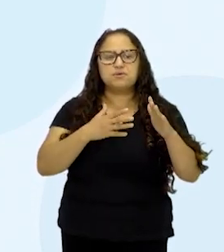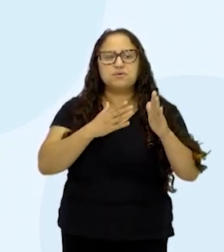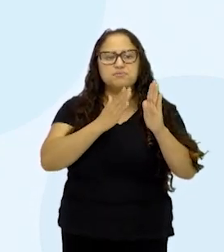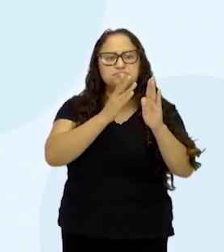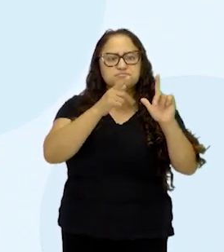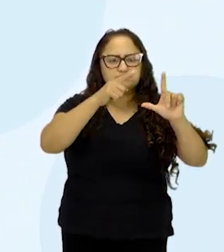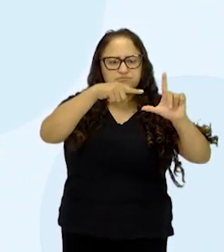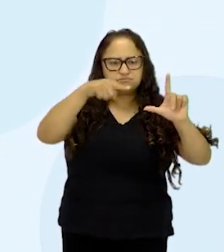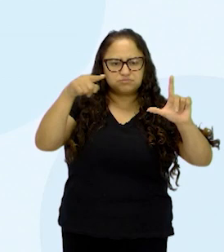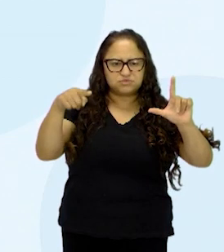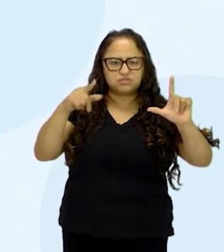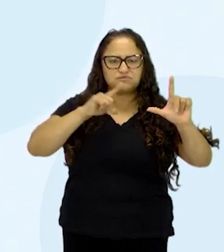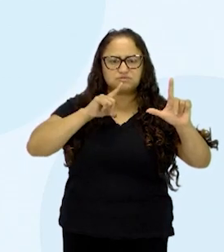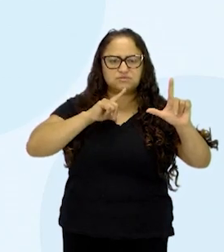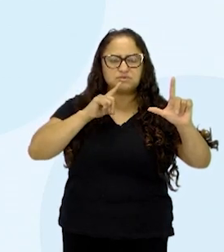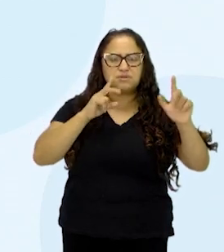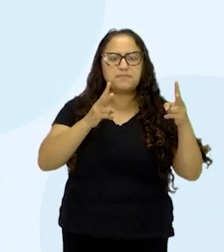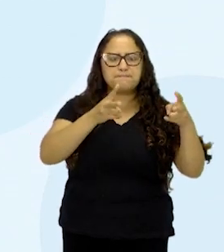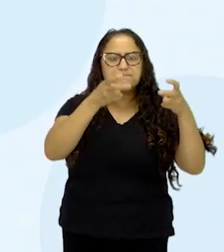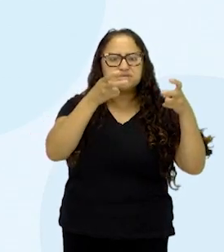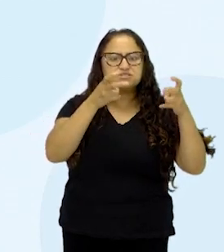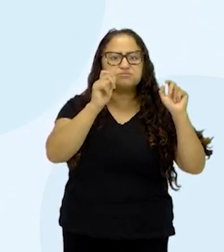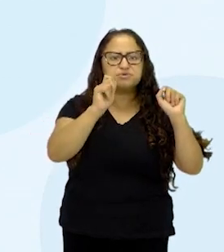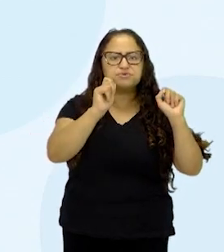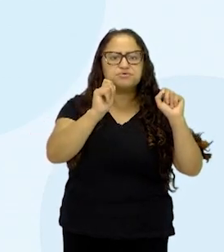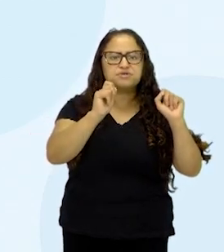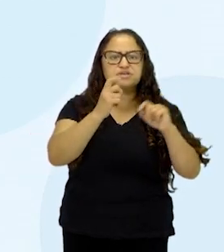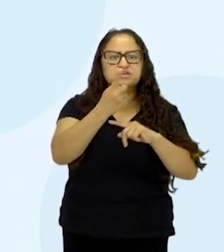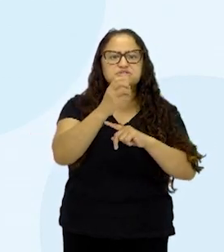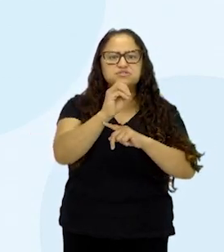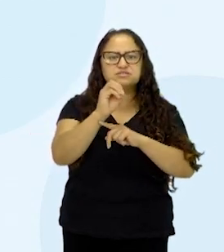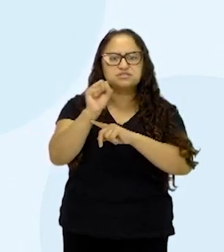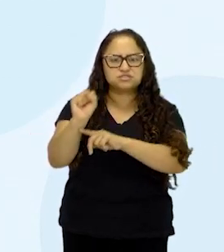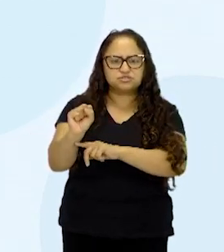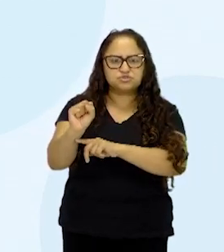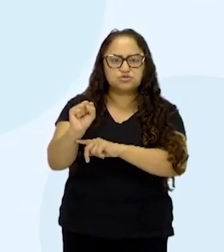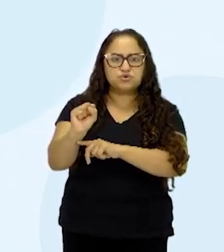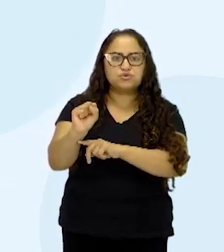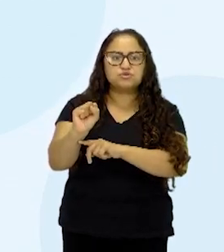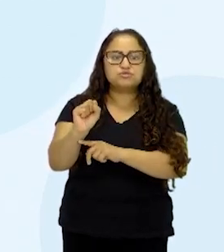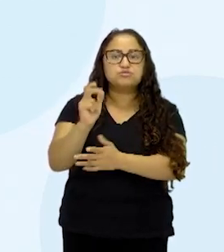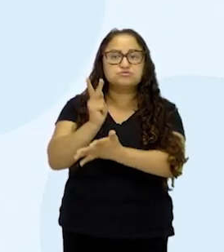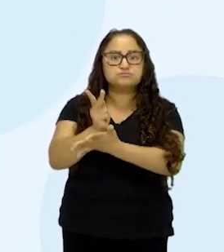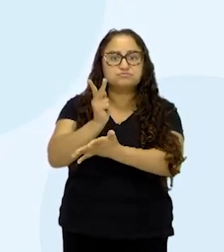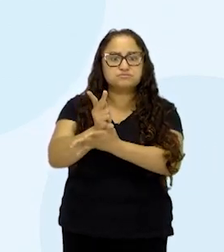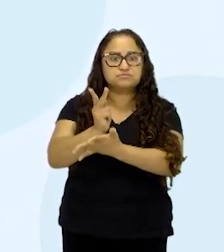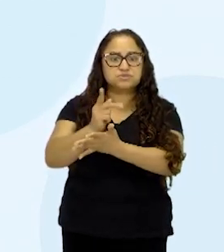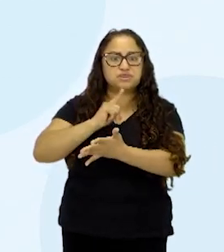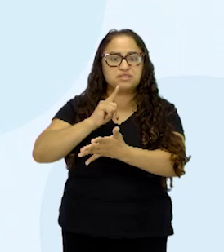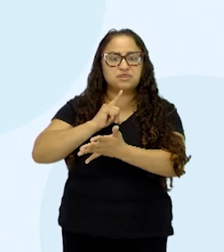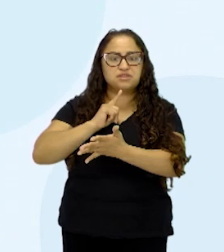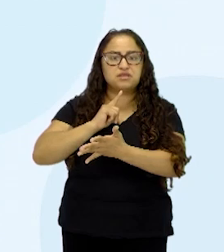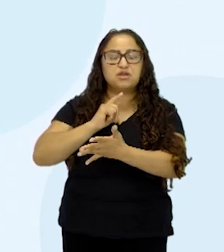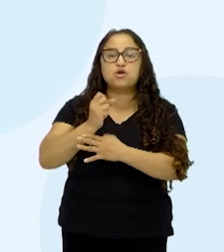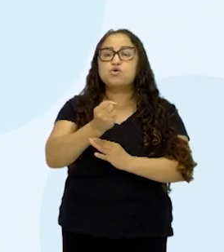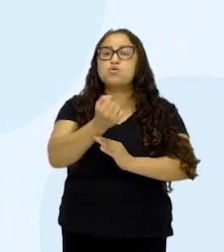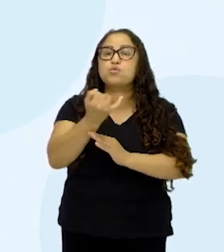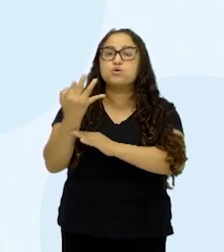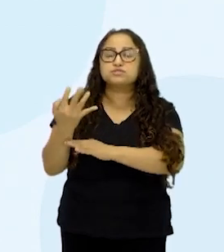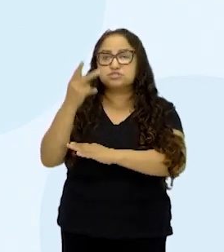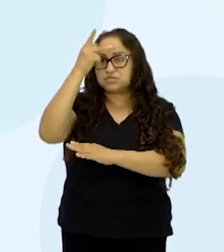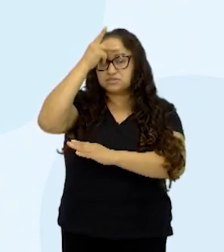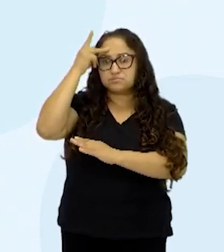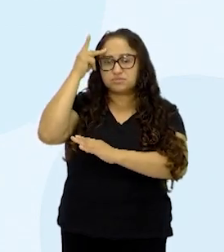também perceber que a frequência é de 108. A frequência, pessoal, é nada menos do que a quantidade de pessoas